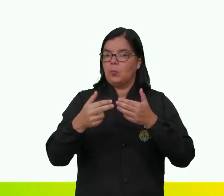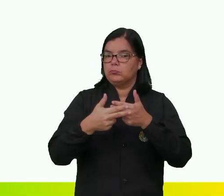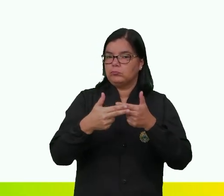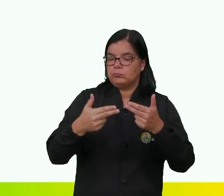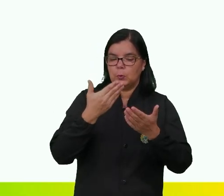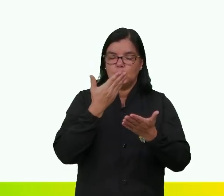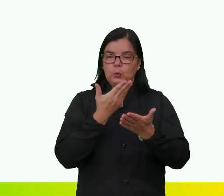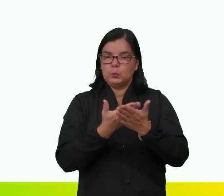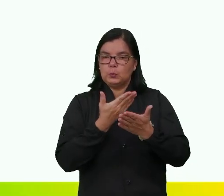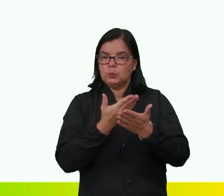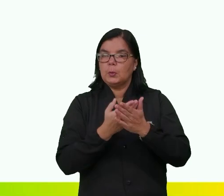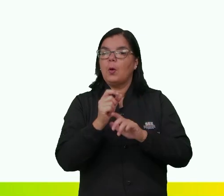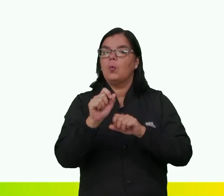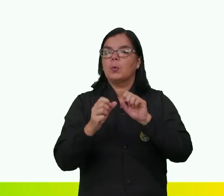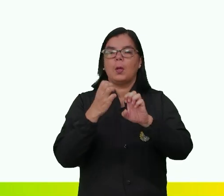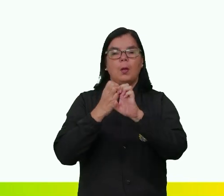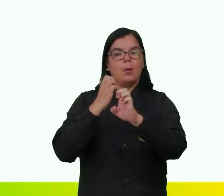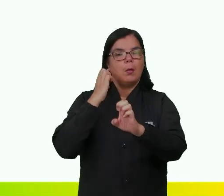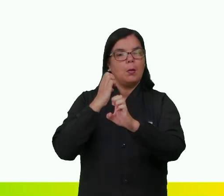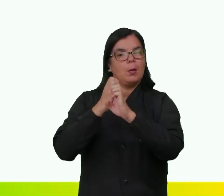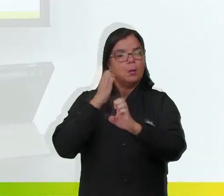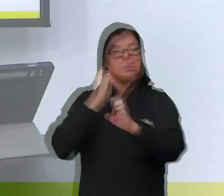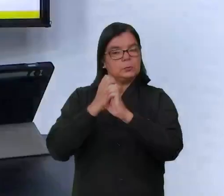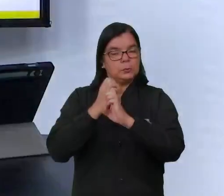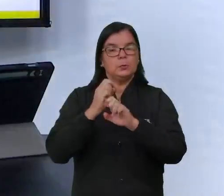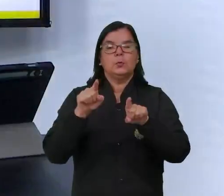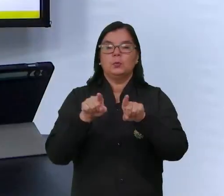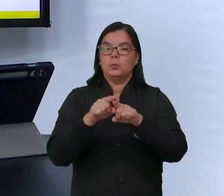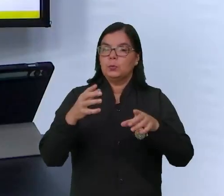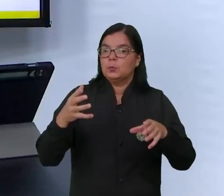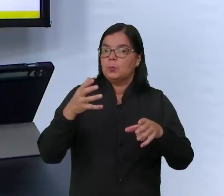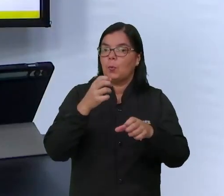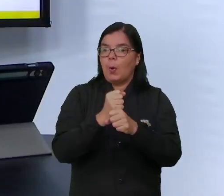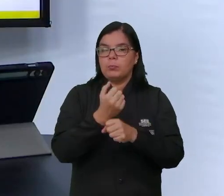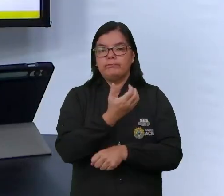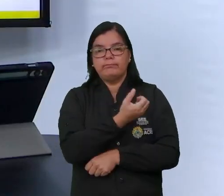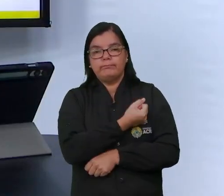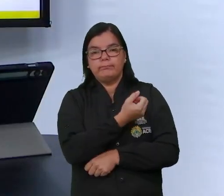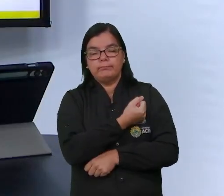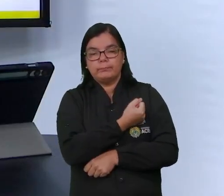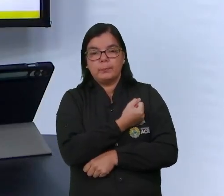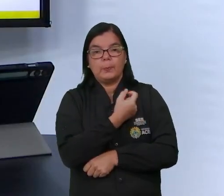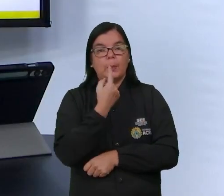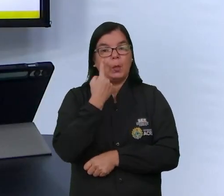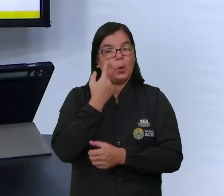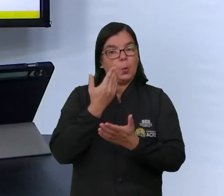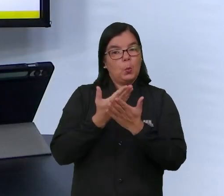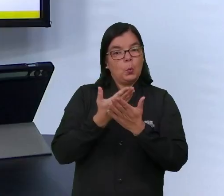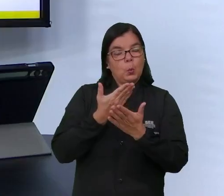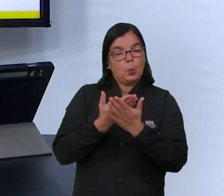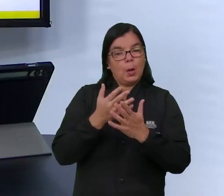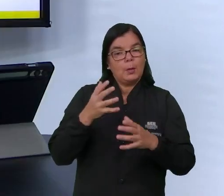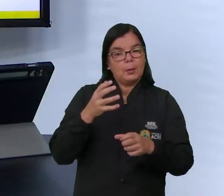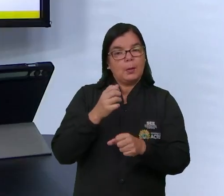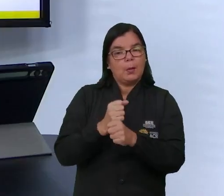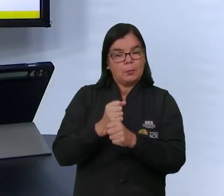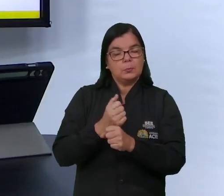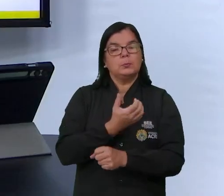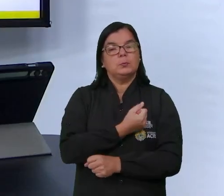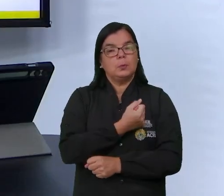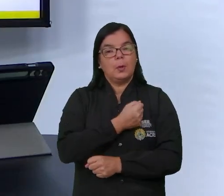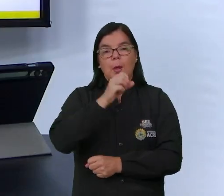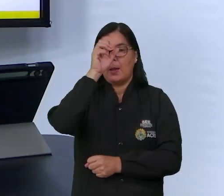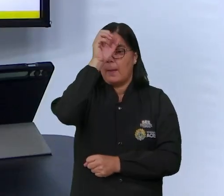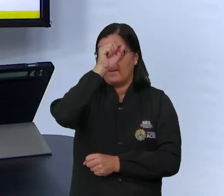for estudar engenharia e você se deparar com o cálculo numérico, Quando você estiver estudando cálculo numérico, é bom você aprender